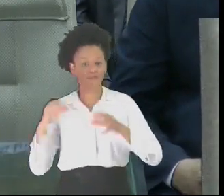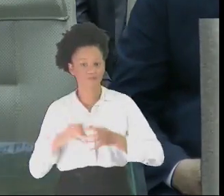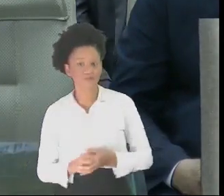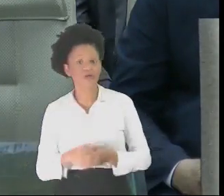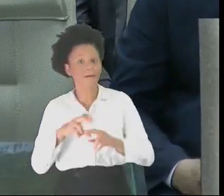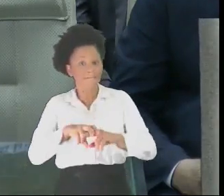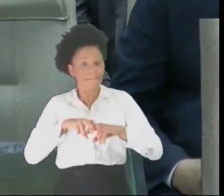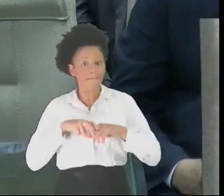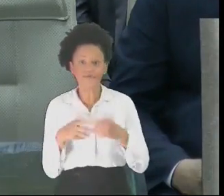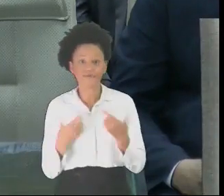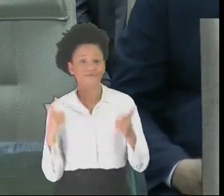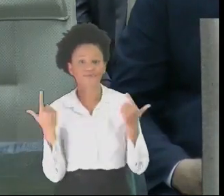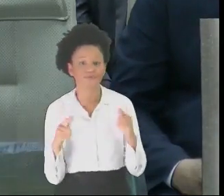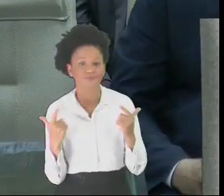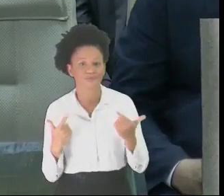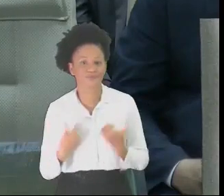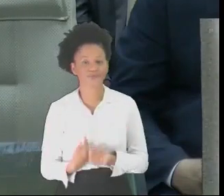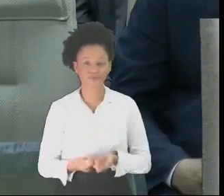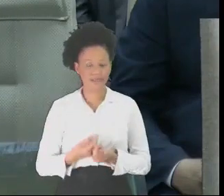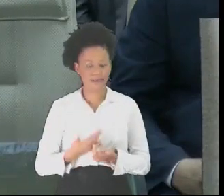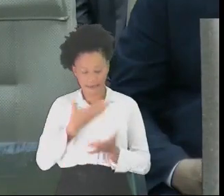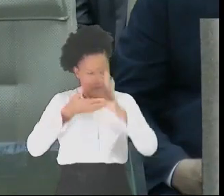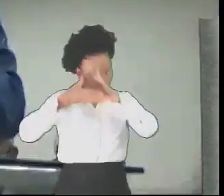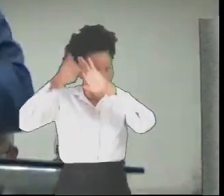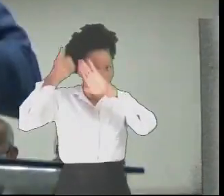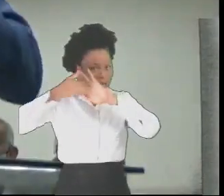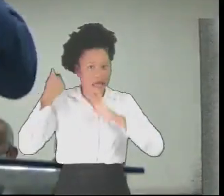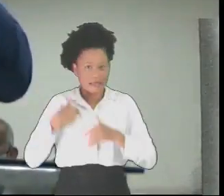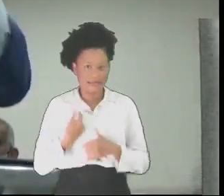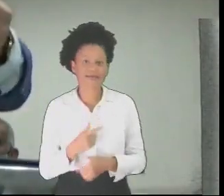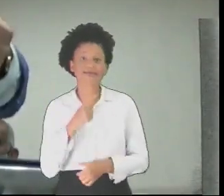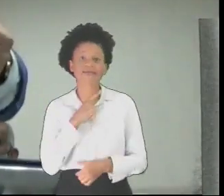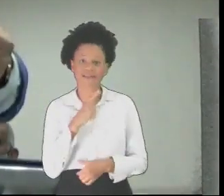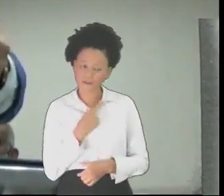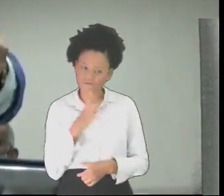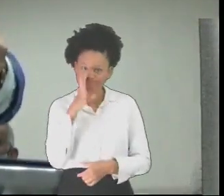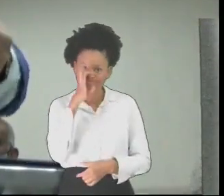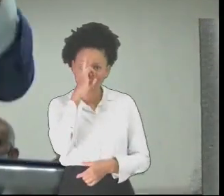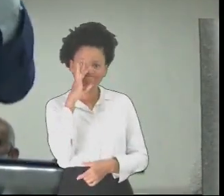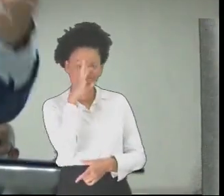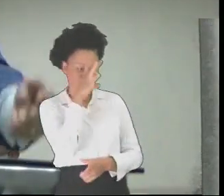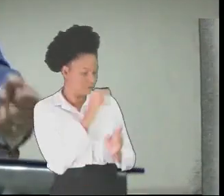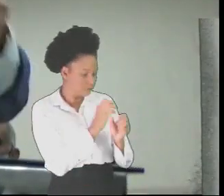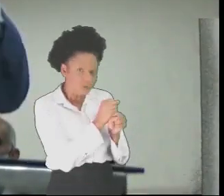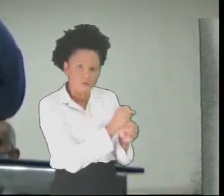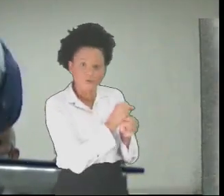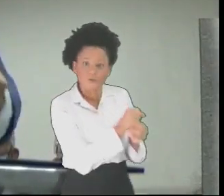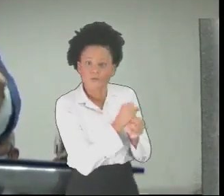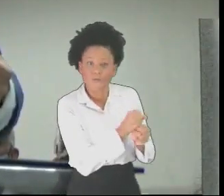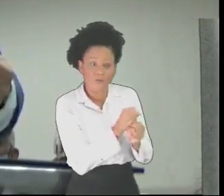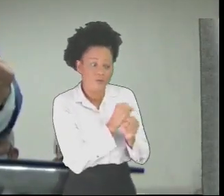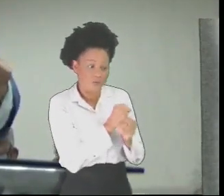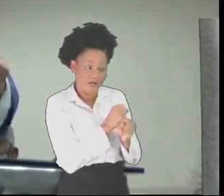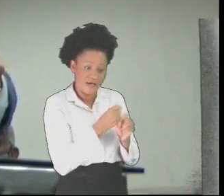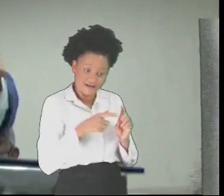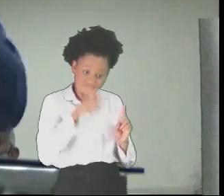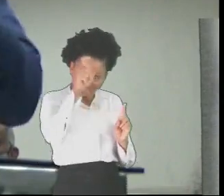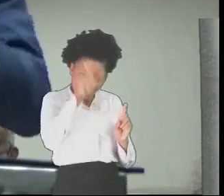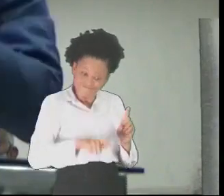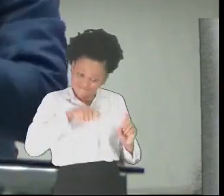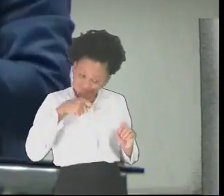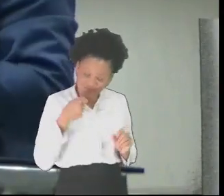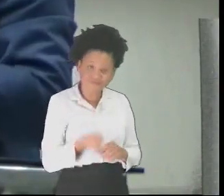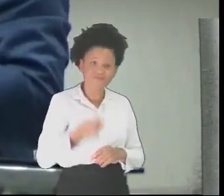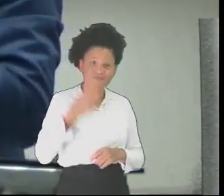Por isso que não tem quem tire da nossa cabeça que há um que resiste até que do meio seja